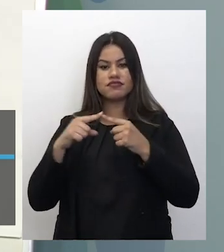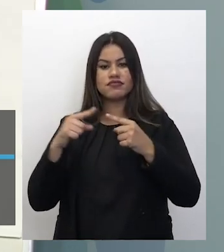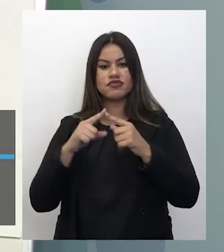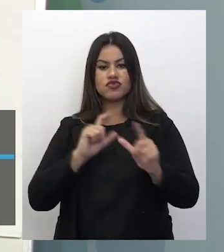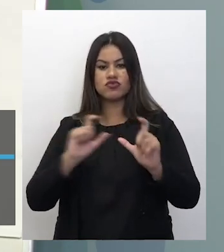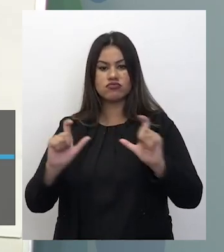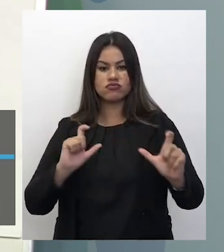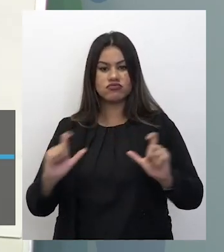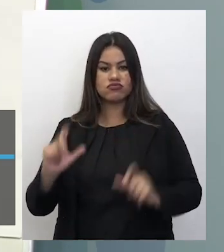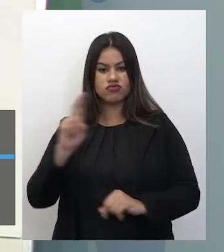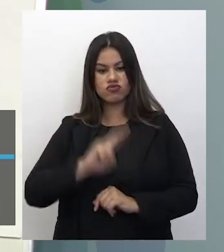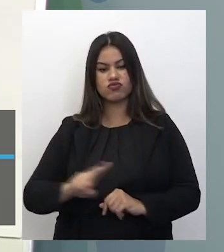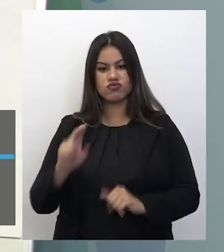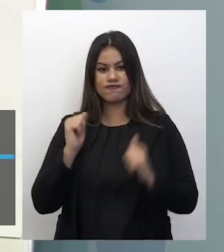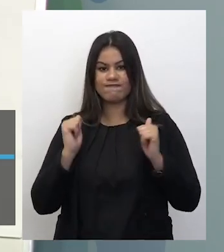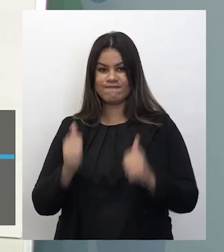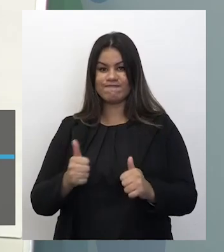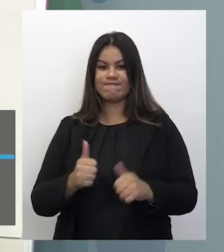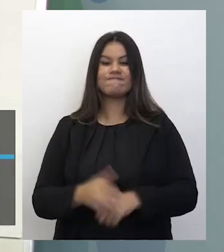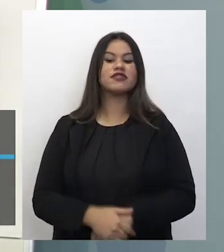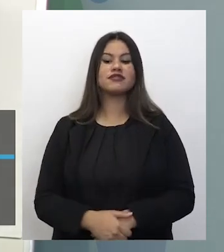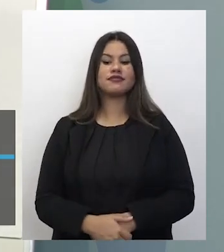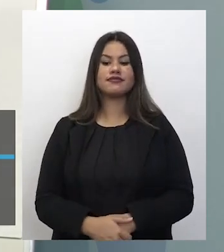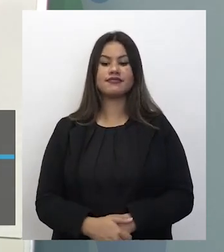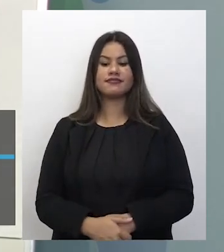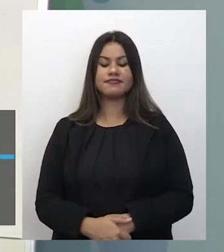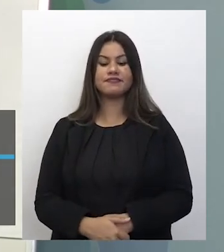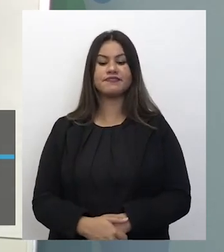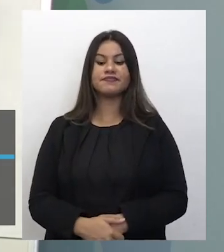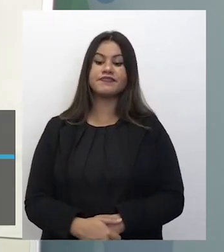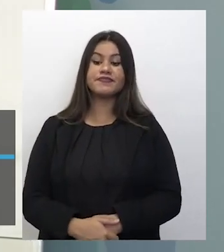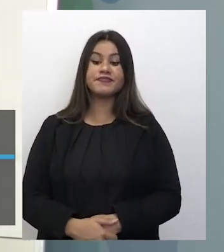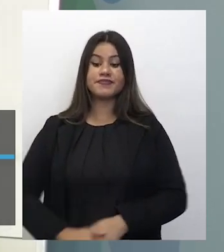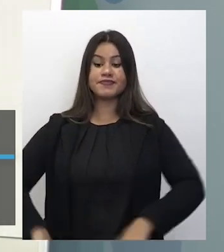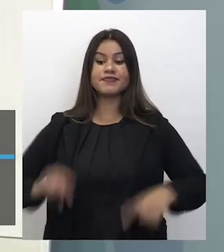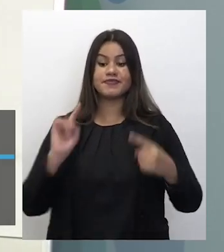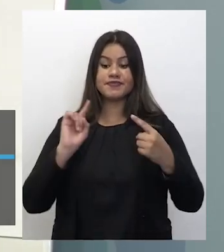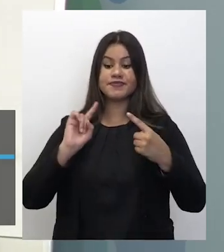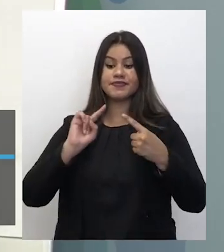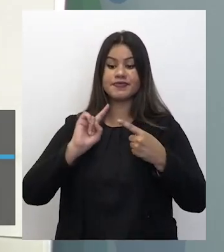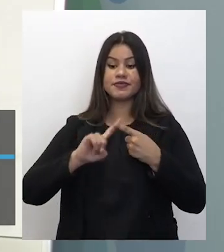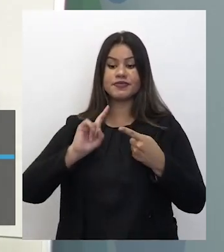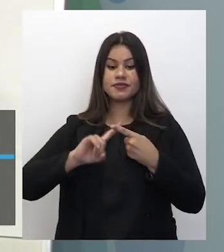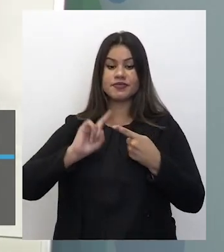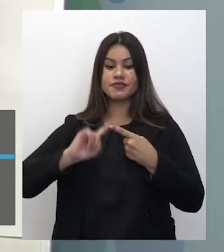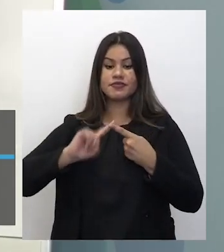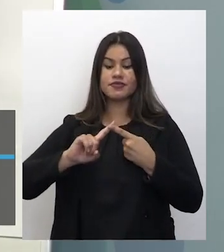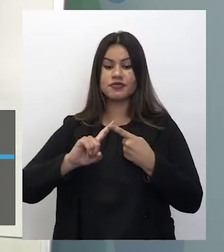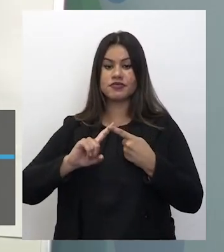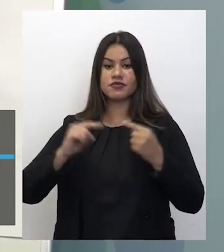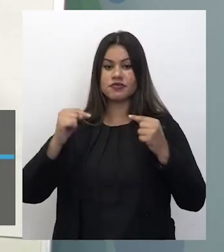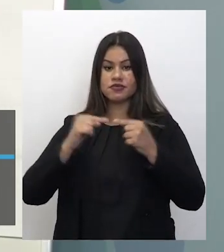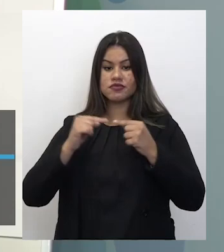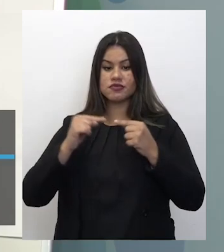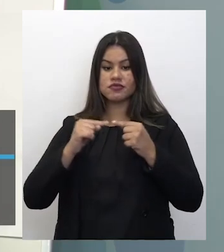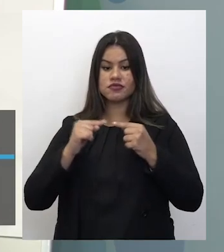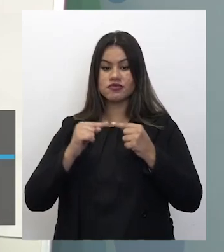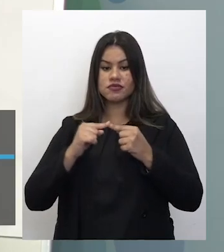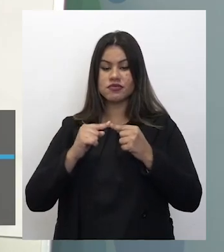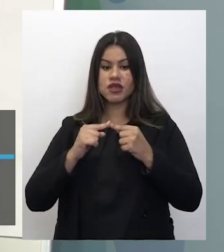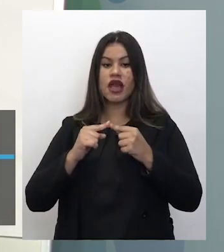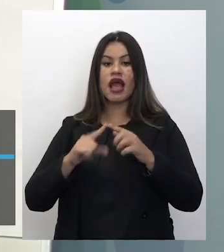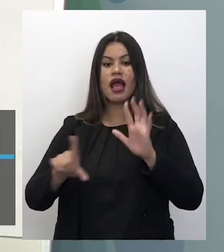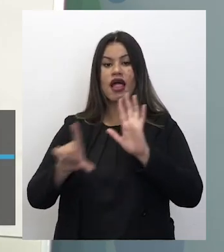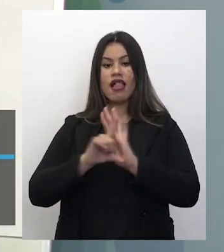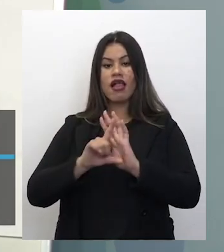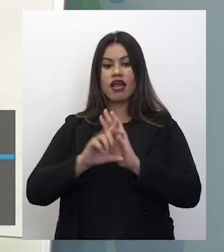gente utilizou, tá bom? Bom, primeiro eu quero falar para vocês do enunciado da primeira lei de Mendel, que